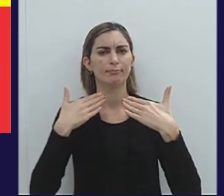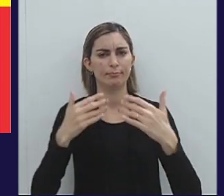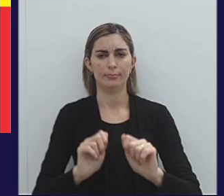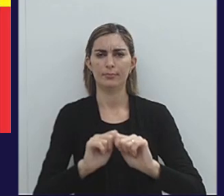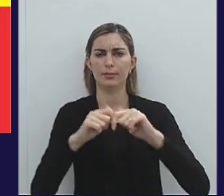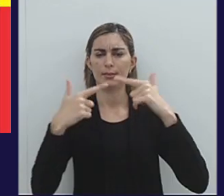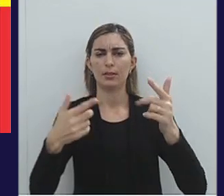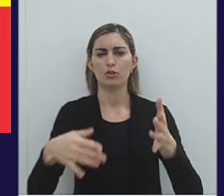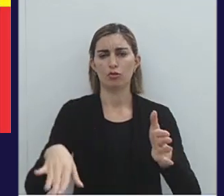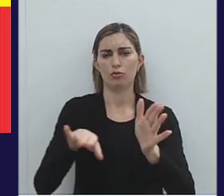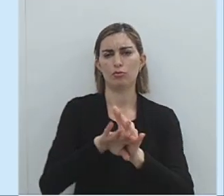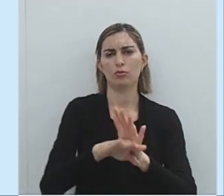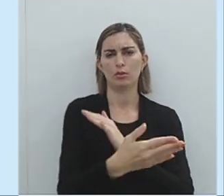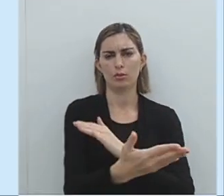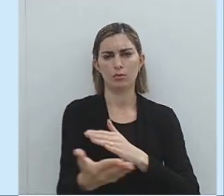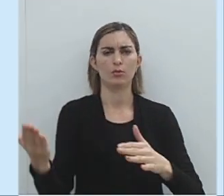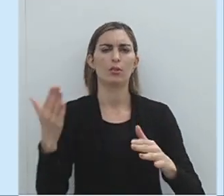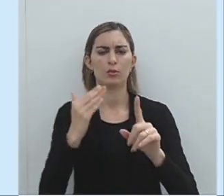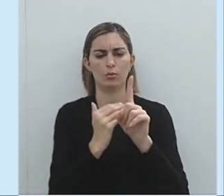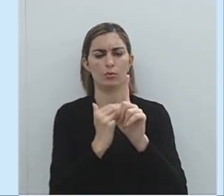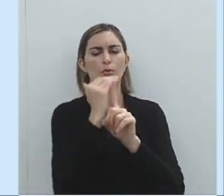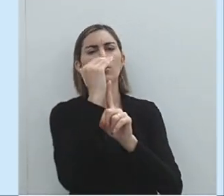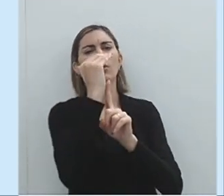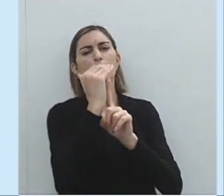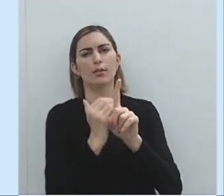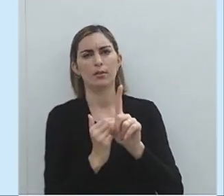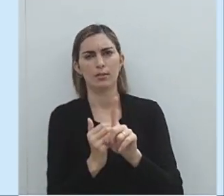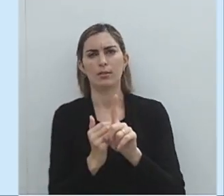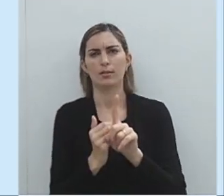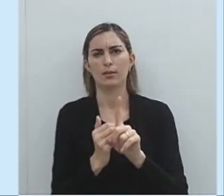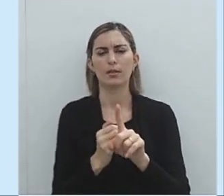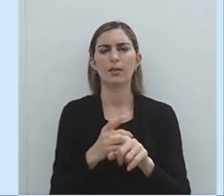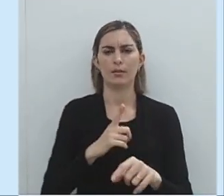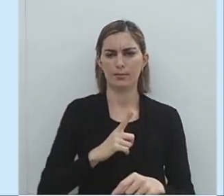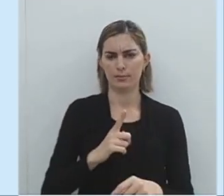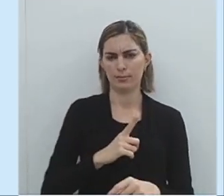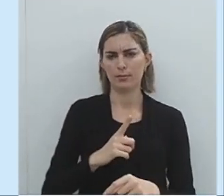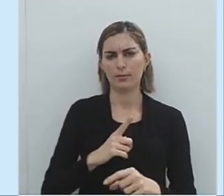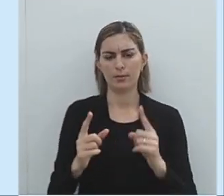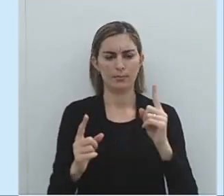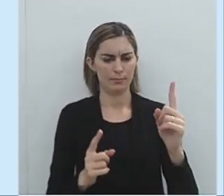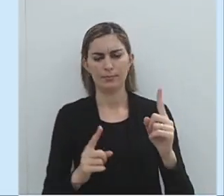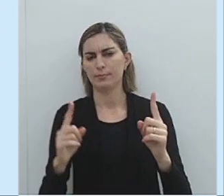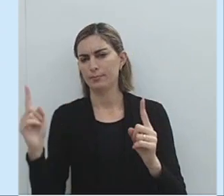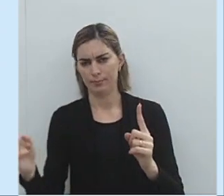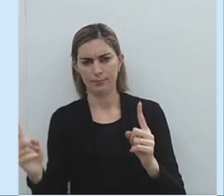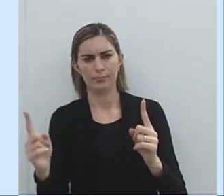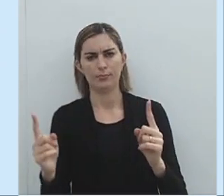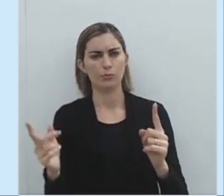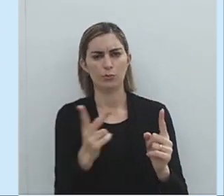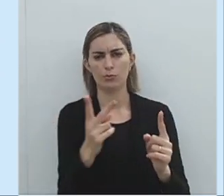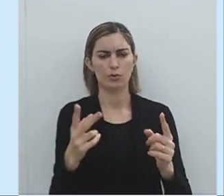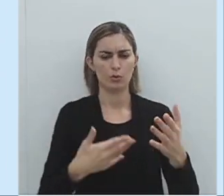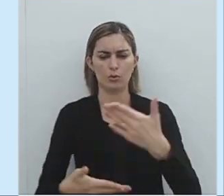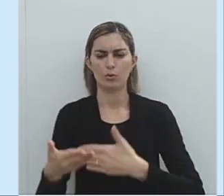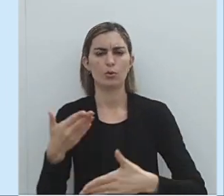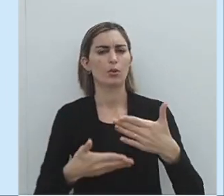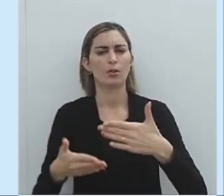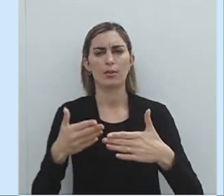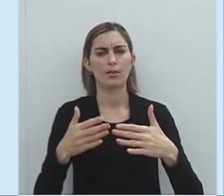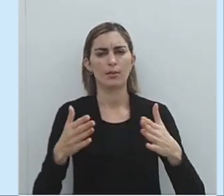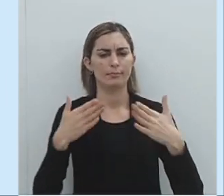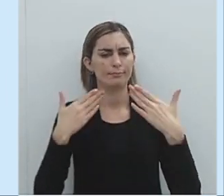calor. Claro, ele chegou ali naquela temperatura, né, que teve ambos os corpos e eles não vão